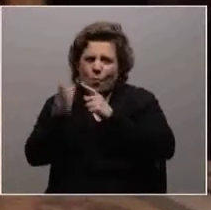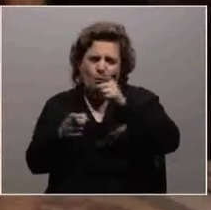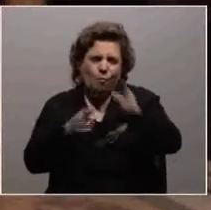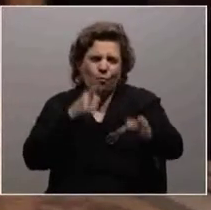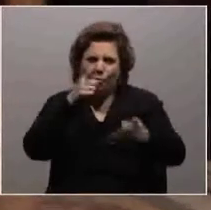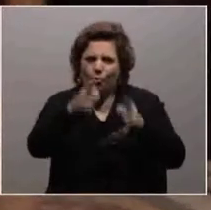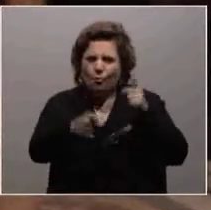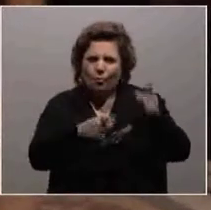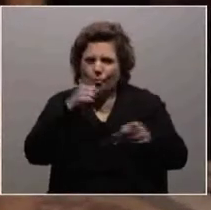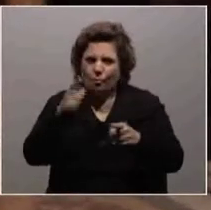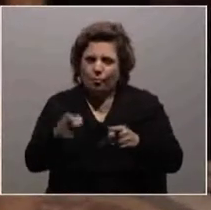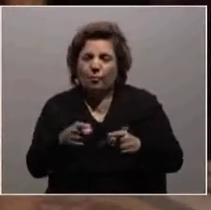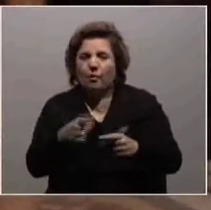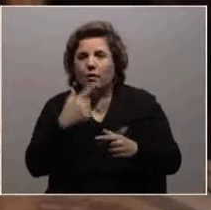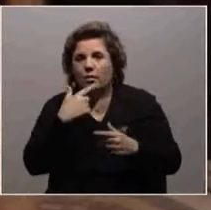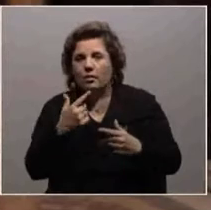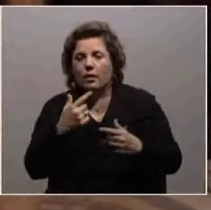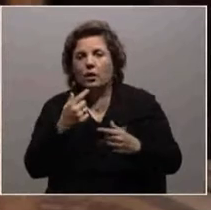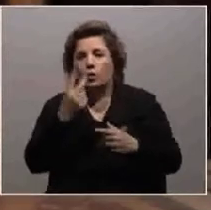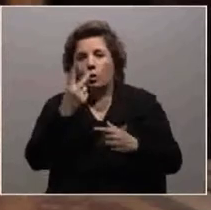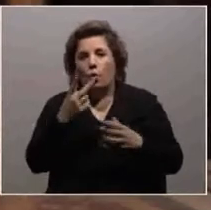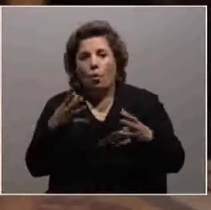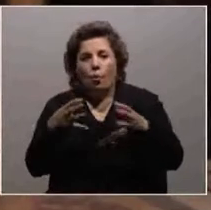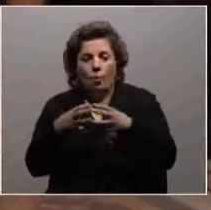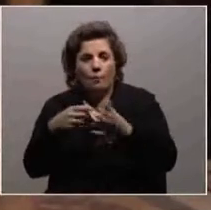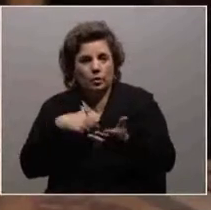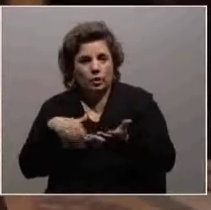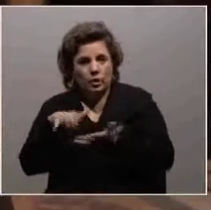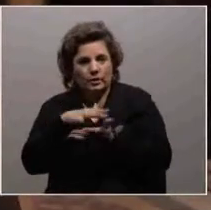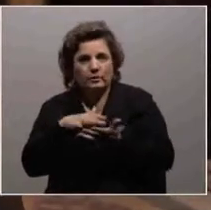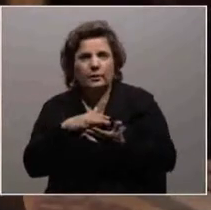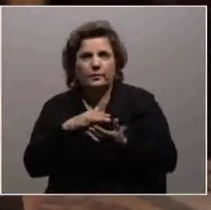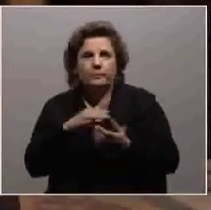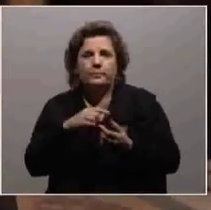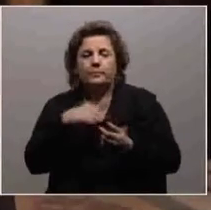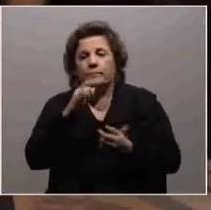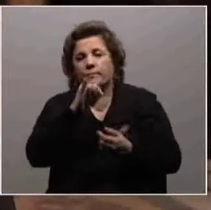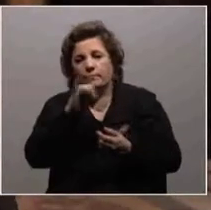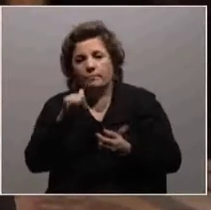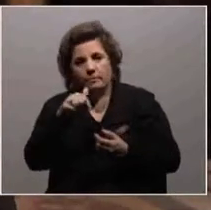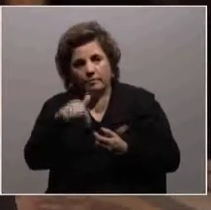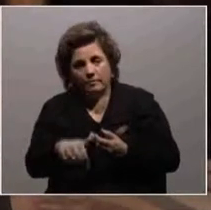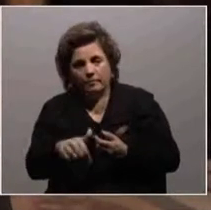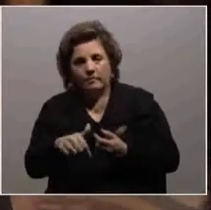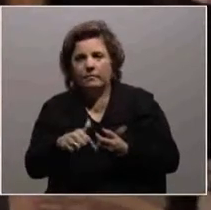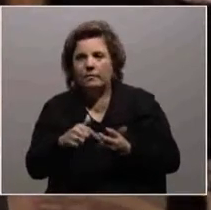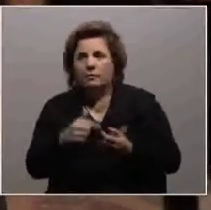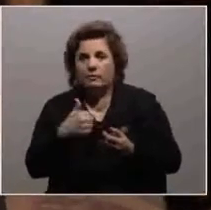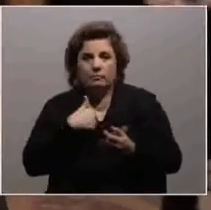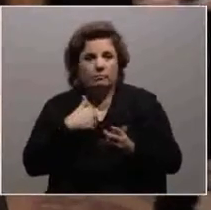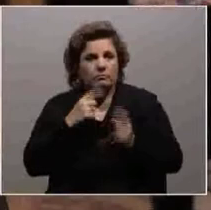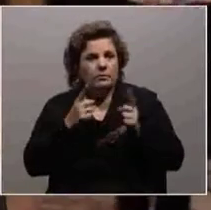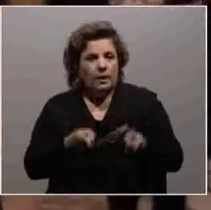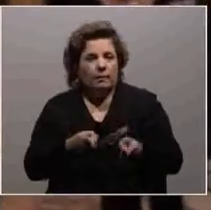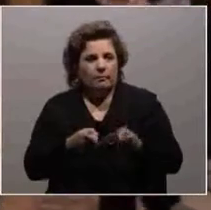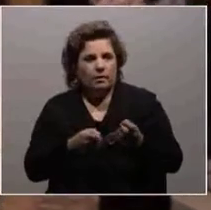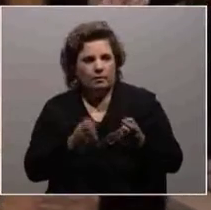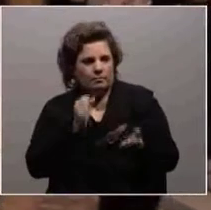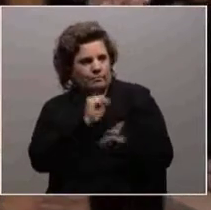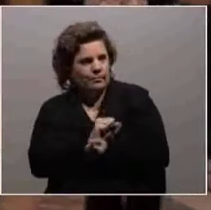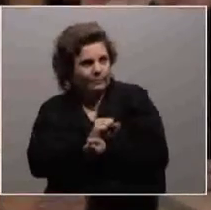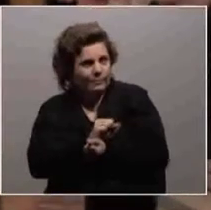criminalização inclusive dos movimentos sociais eu trouxe uma denúncia aqui inclusive eu cheguei a ser preso